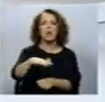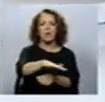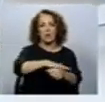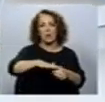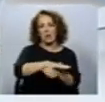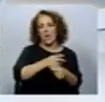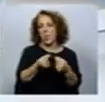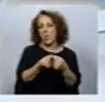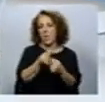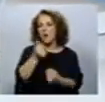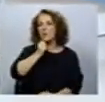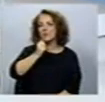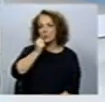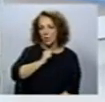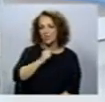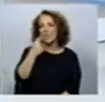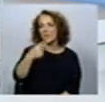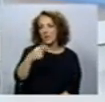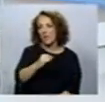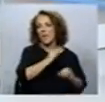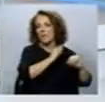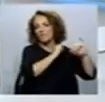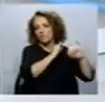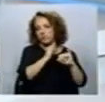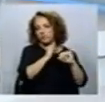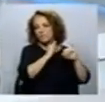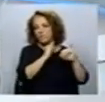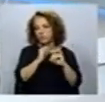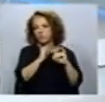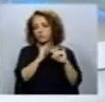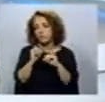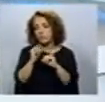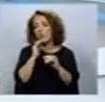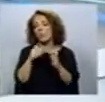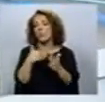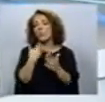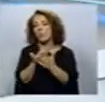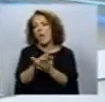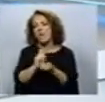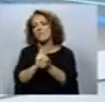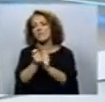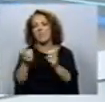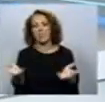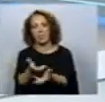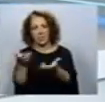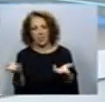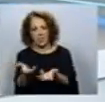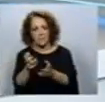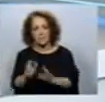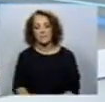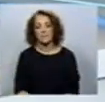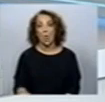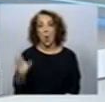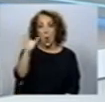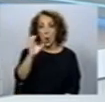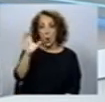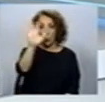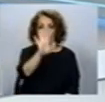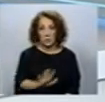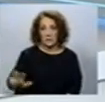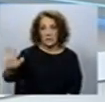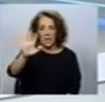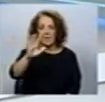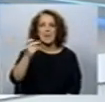arquipélago dos Açores e que caminha gradualmente para leste, mas que vai perdendo gradualmente também a sua atividade. Sobre o território do continente, uma invasão